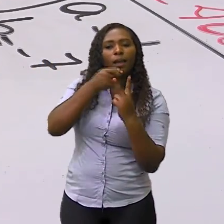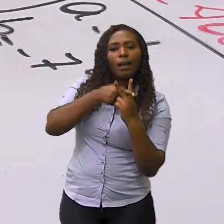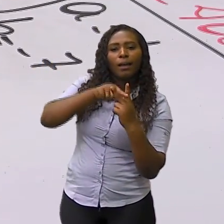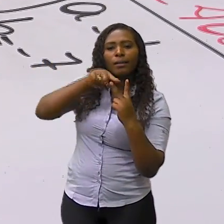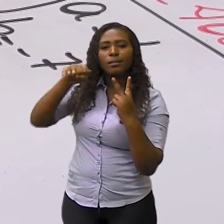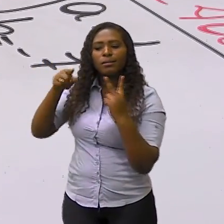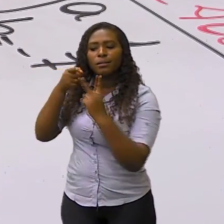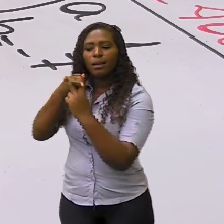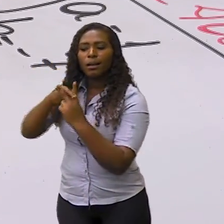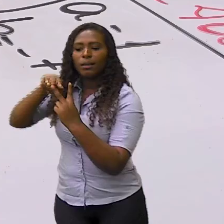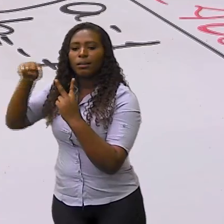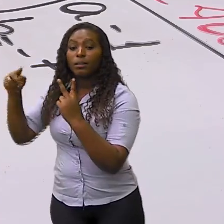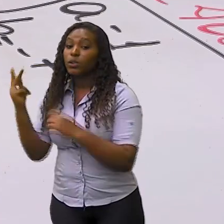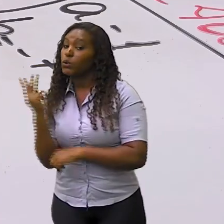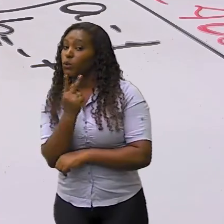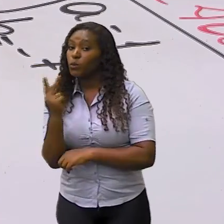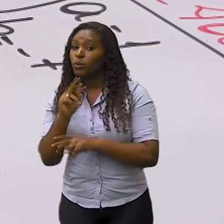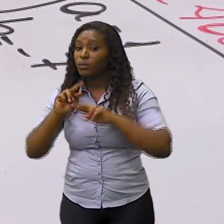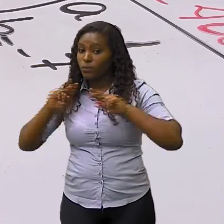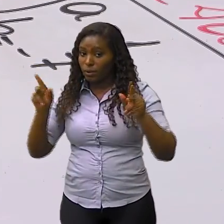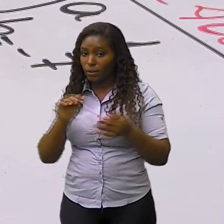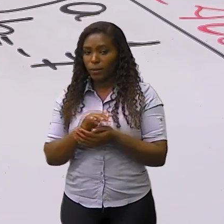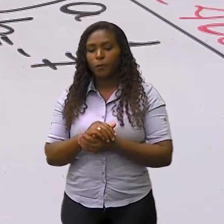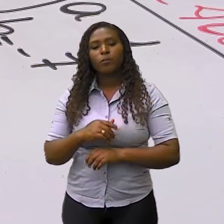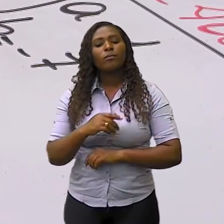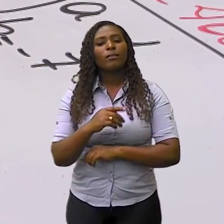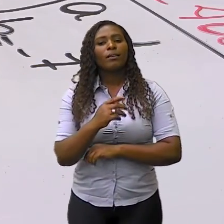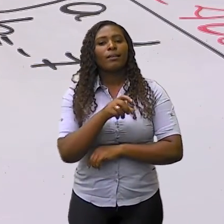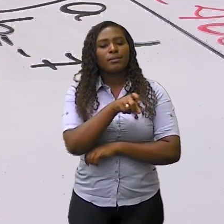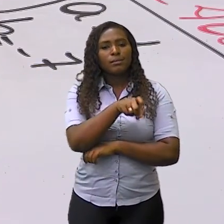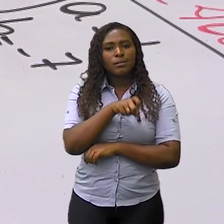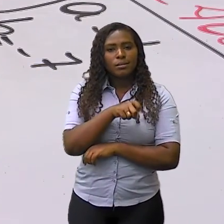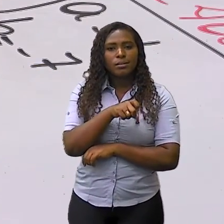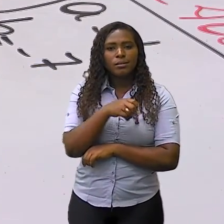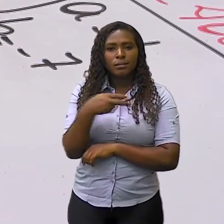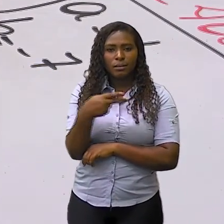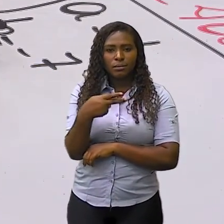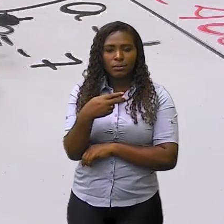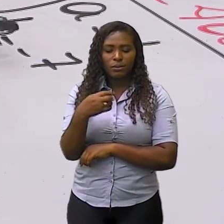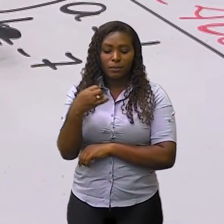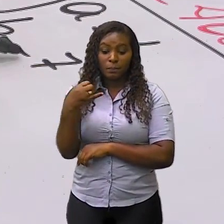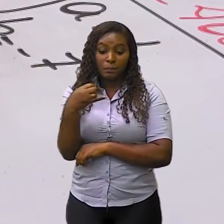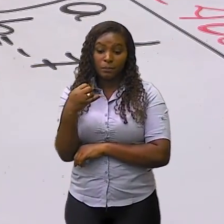essa equação aqui, ó. X ao quadrado menos